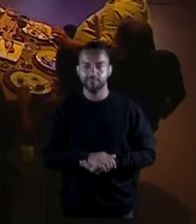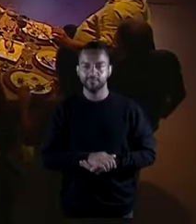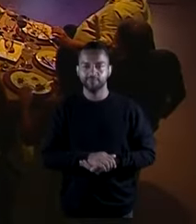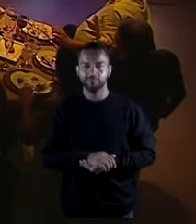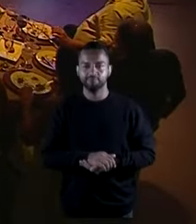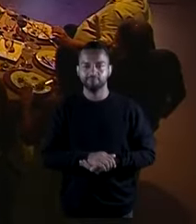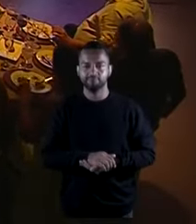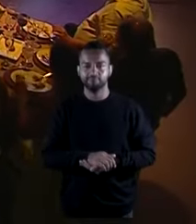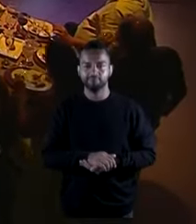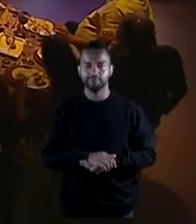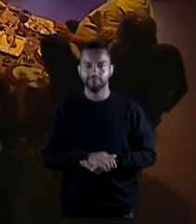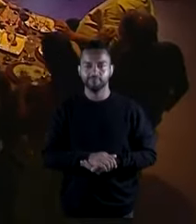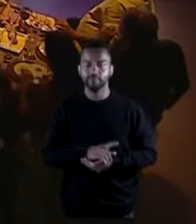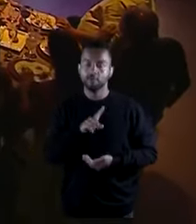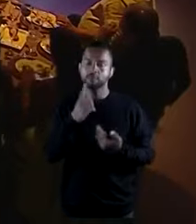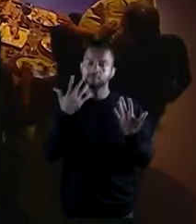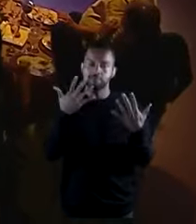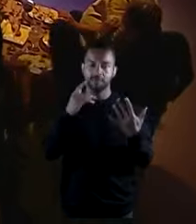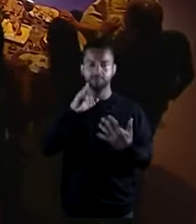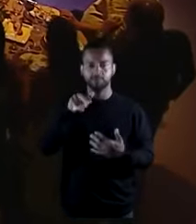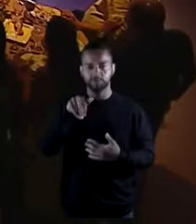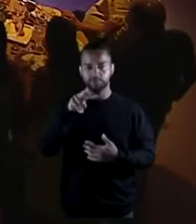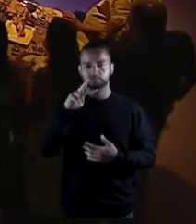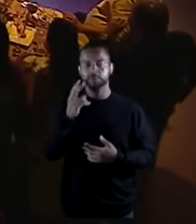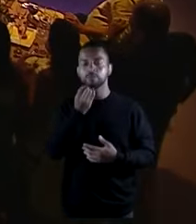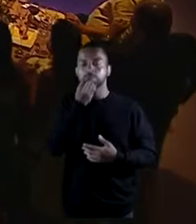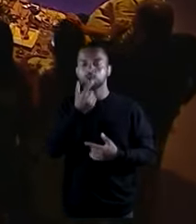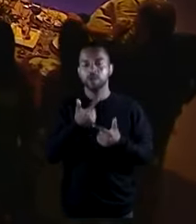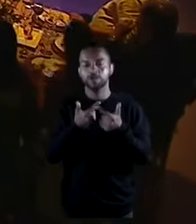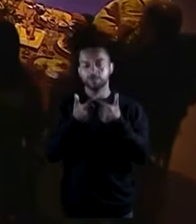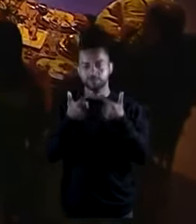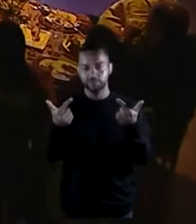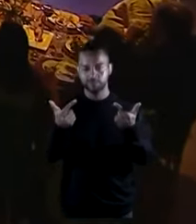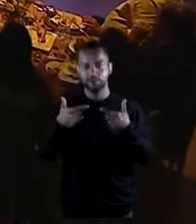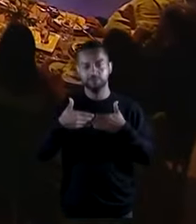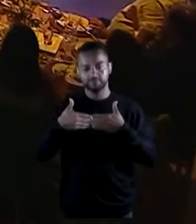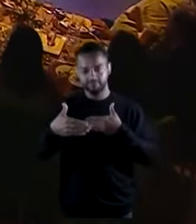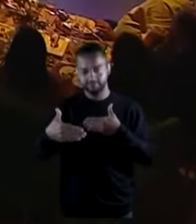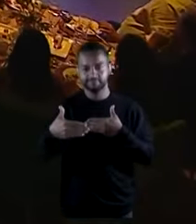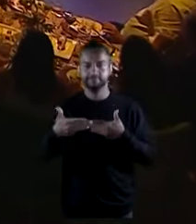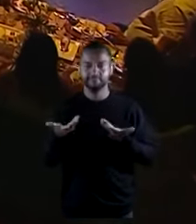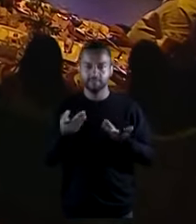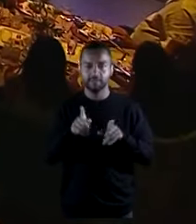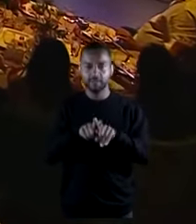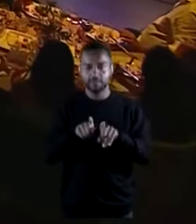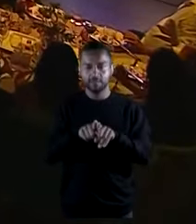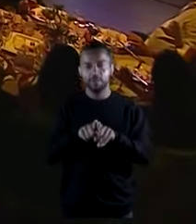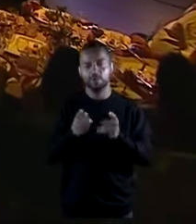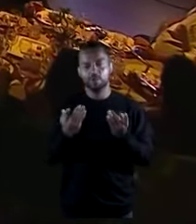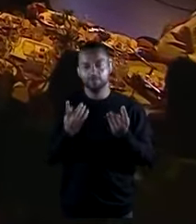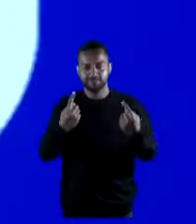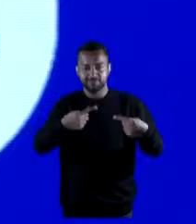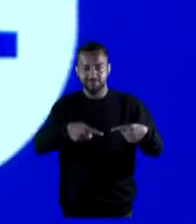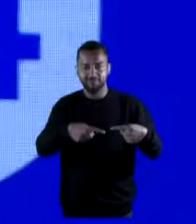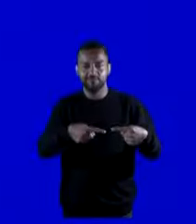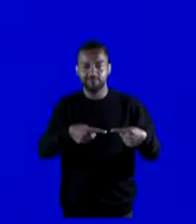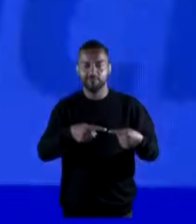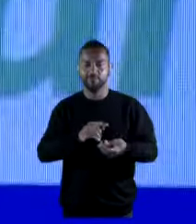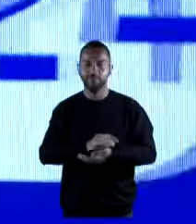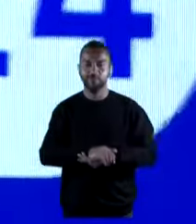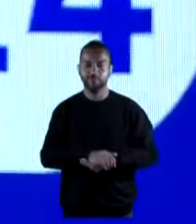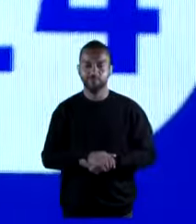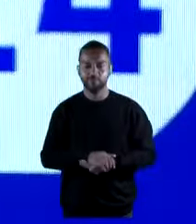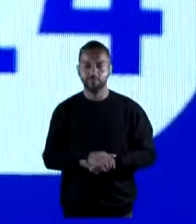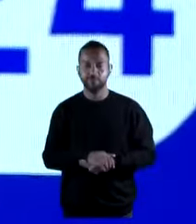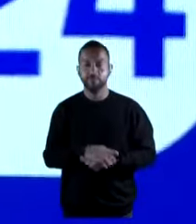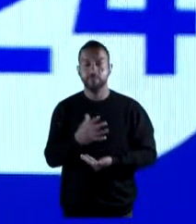Muito bem, Juninho, parabéns para ele e boa sorte na sequência da temporada e nesse desafio na Sul-Americana. E